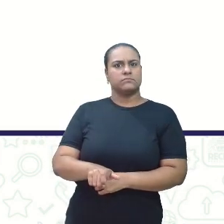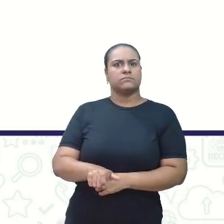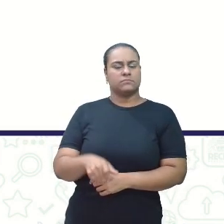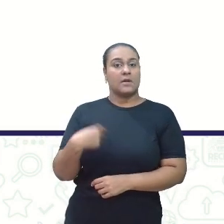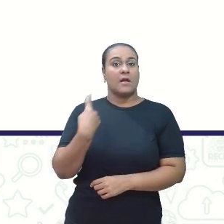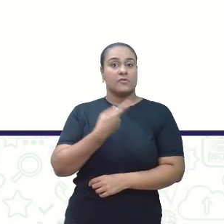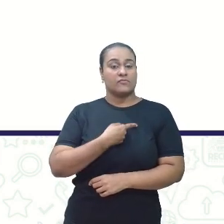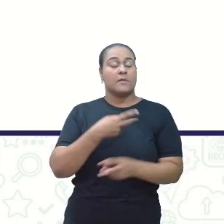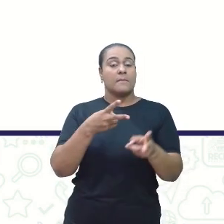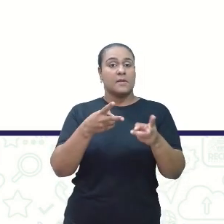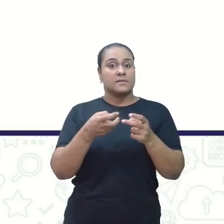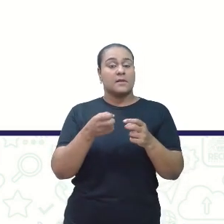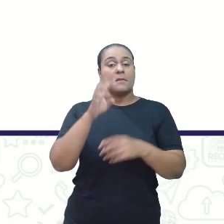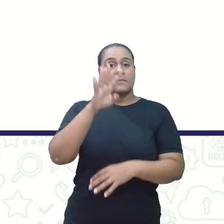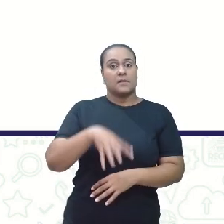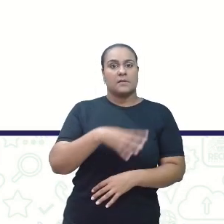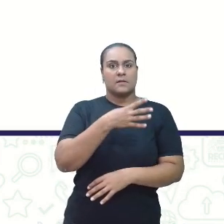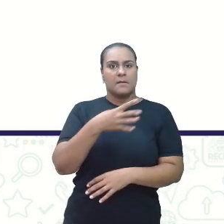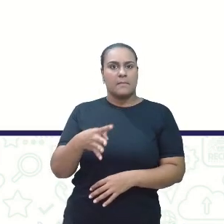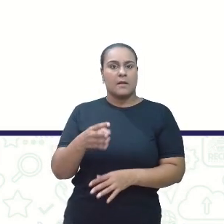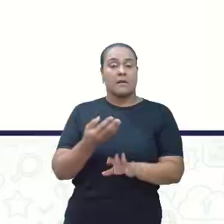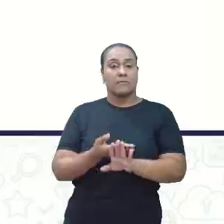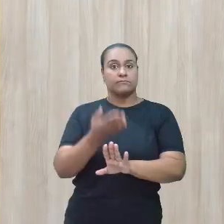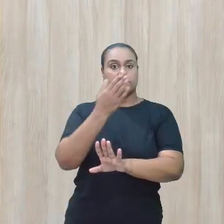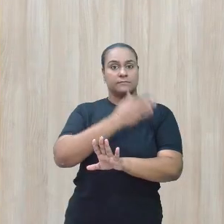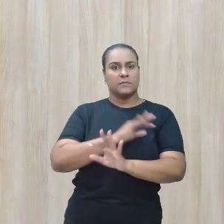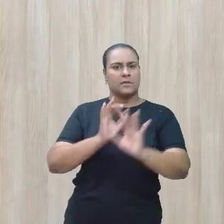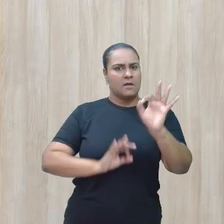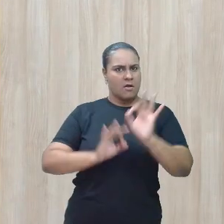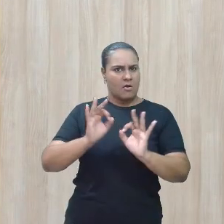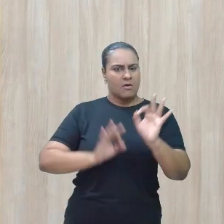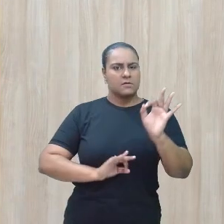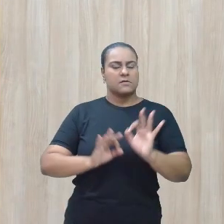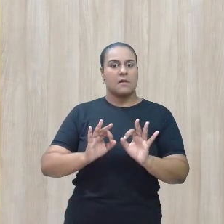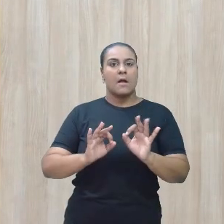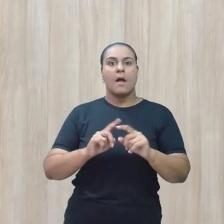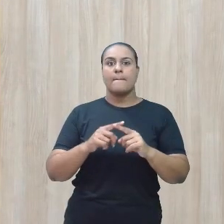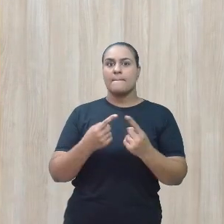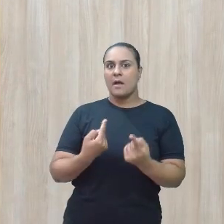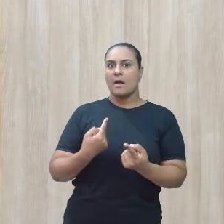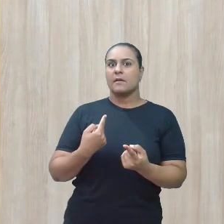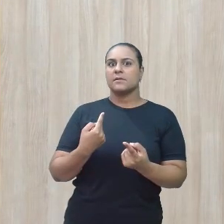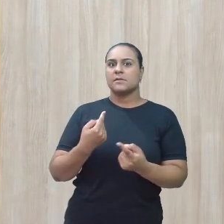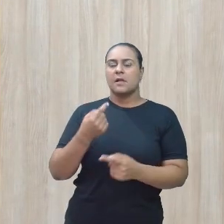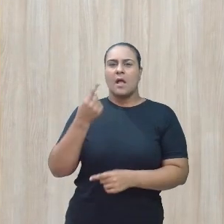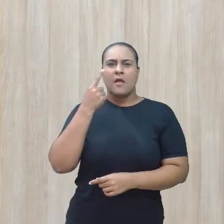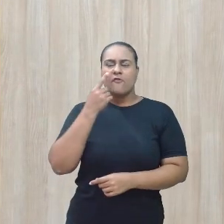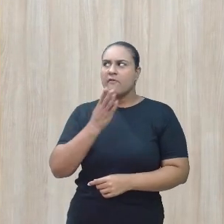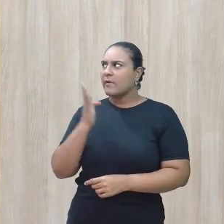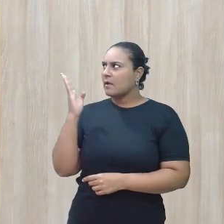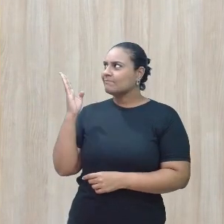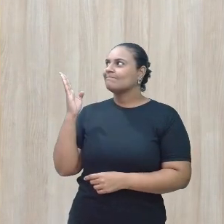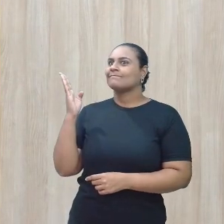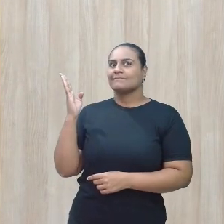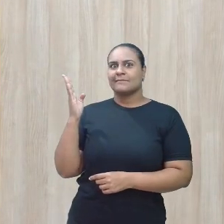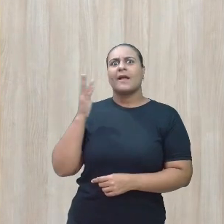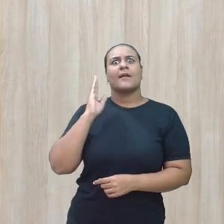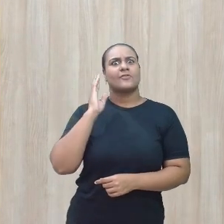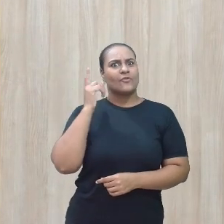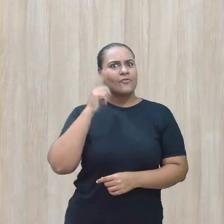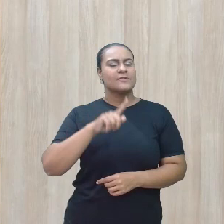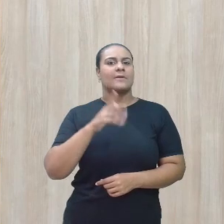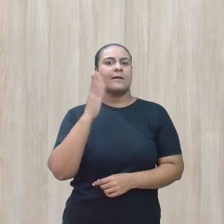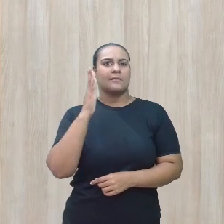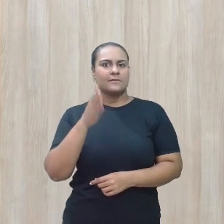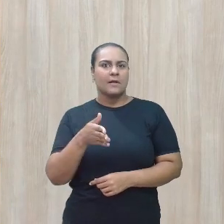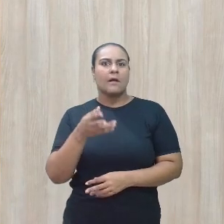tabela anterior que ela estava toda arrumadinha, a nossa intuição já faz com que a gente faça essa leitura de maneira normal. Cada coluna